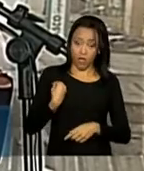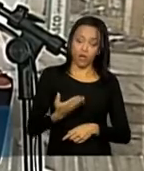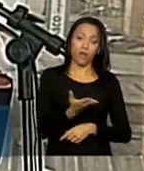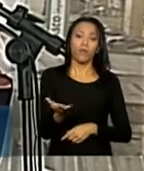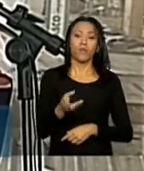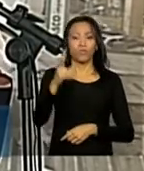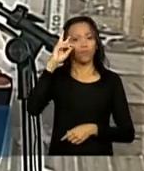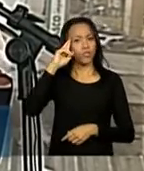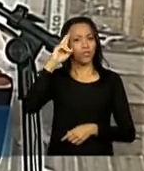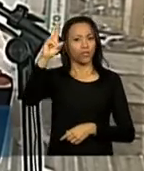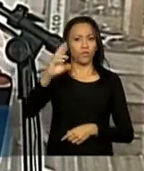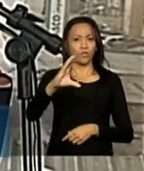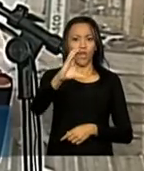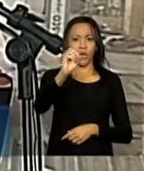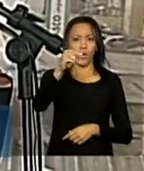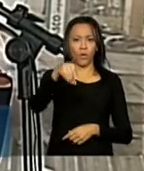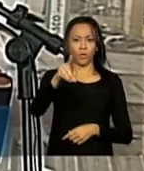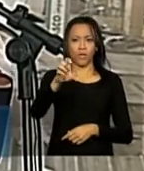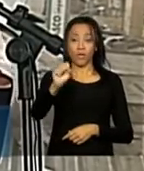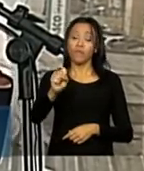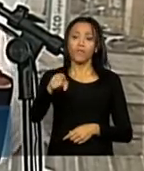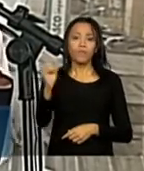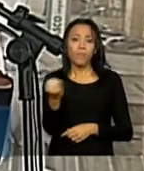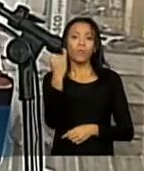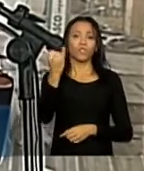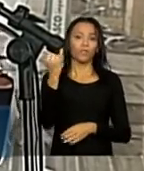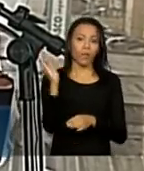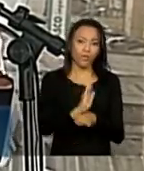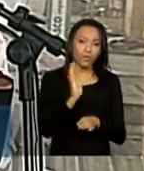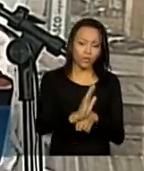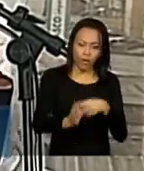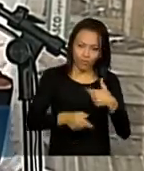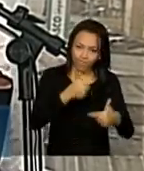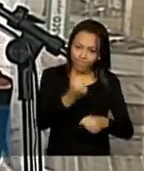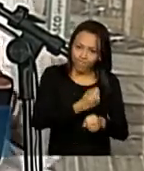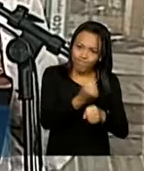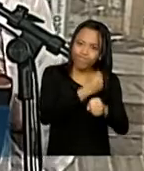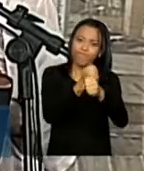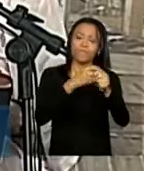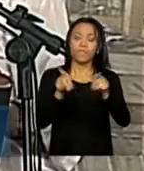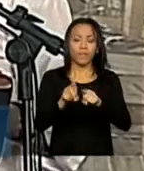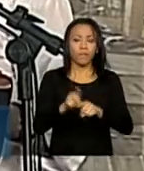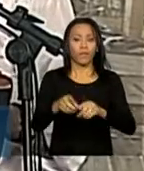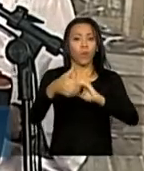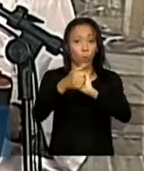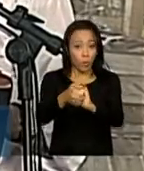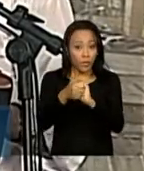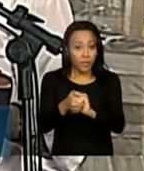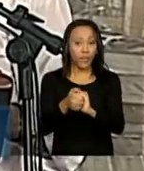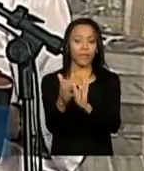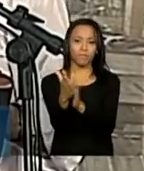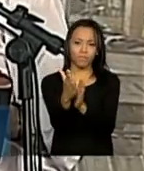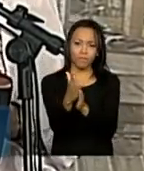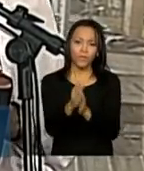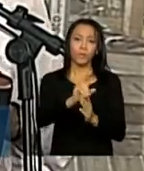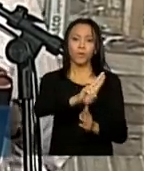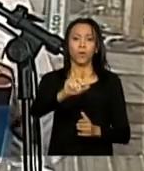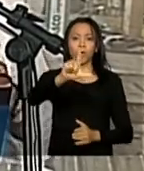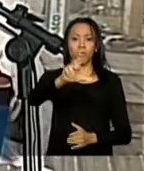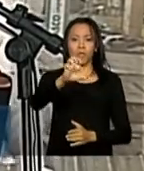Lúcio Machado, que foi fundamental para terminar. Cumprimentar e parabenizar Léo